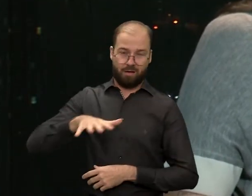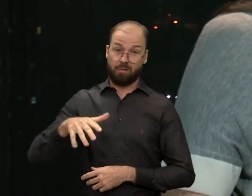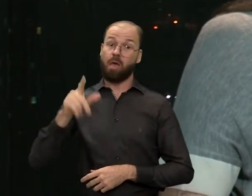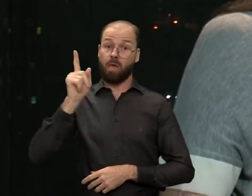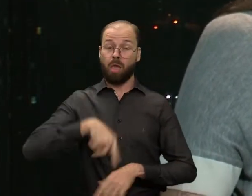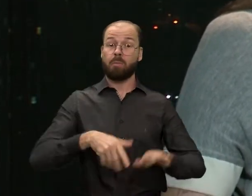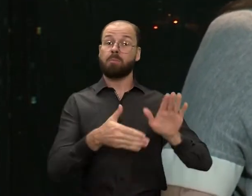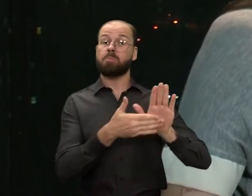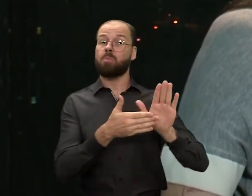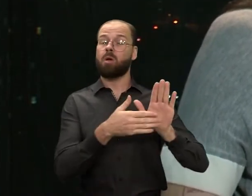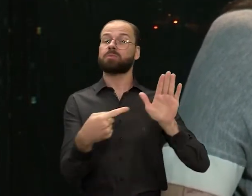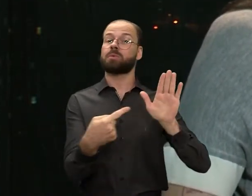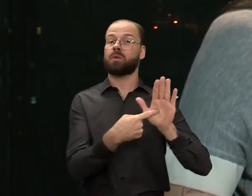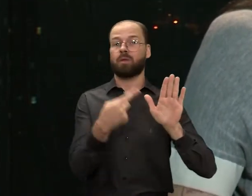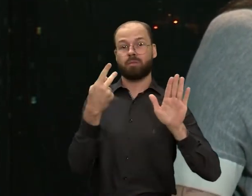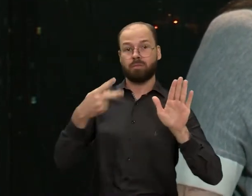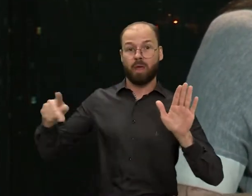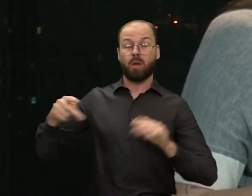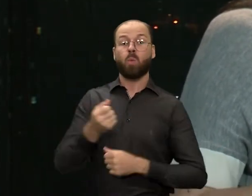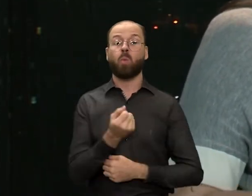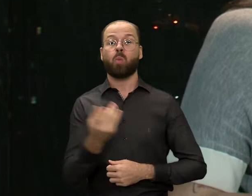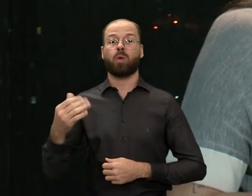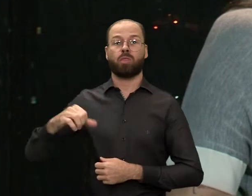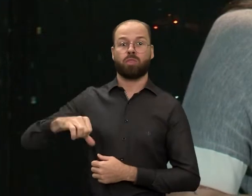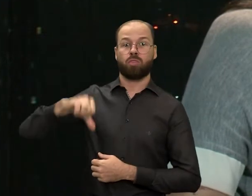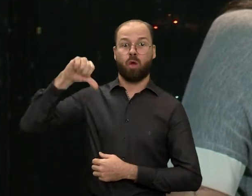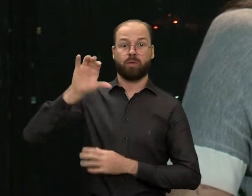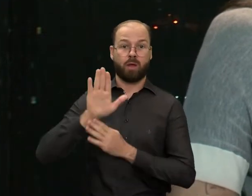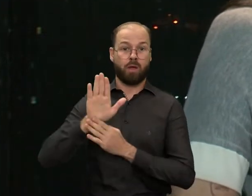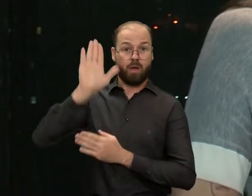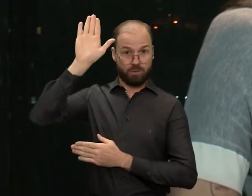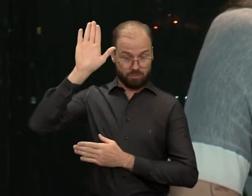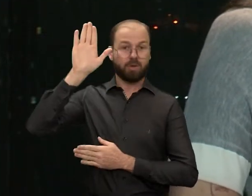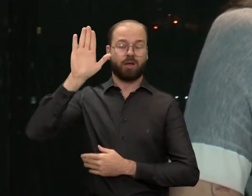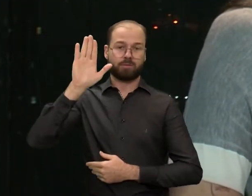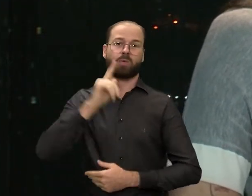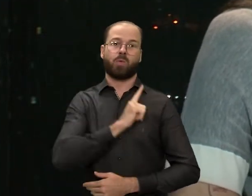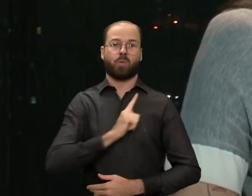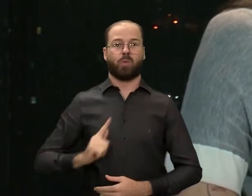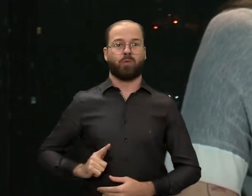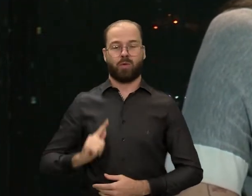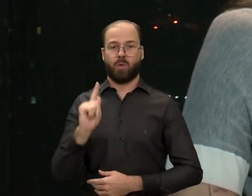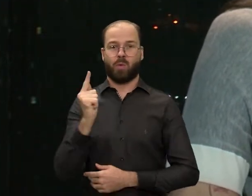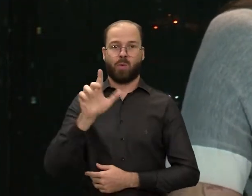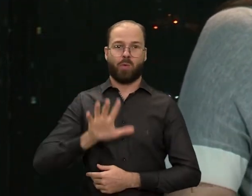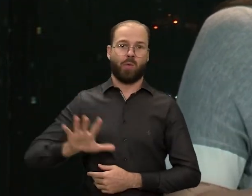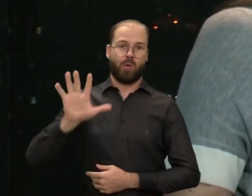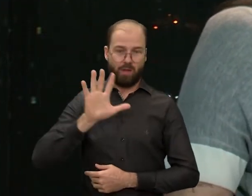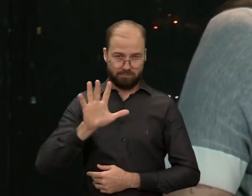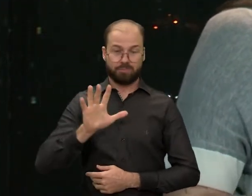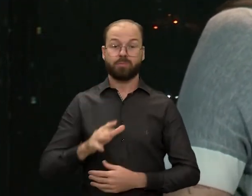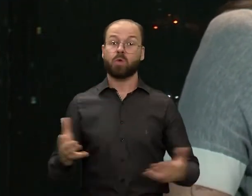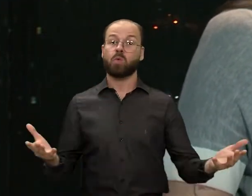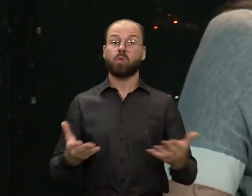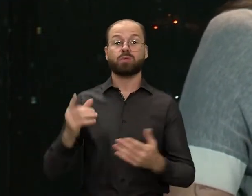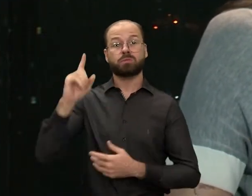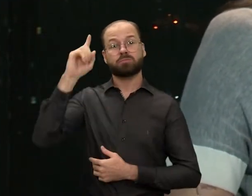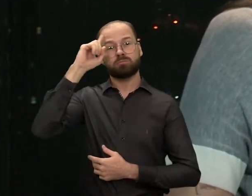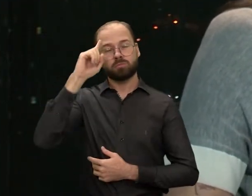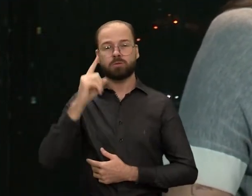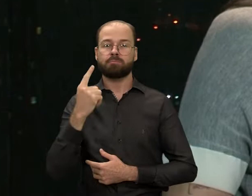foram colocadas nos planos de governo pelos 9 candidatos ao governo do estado de Goiás. Hoje é dia